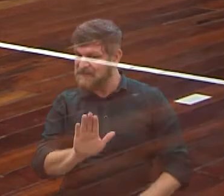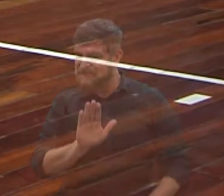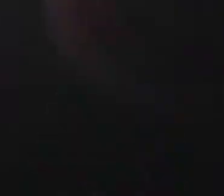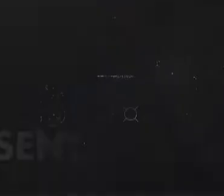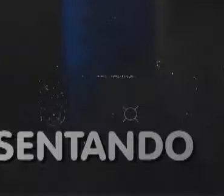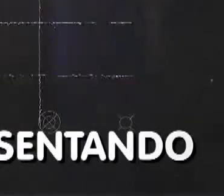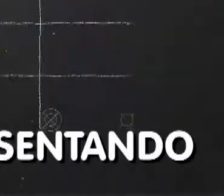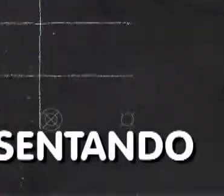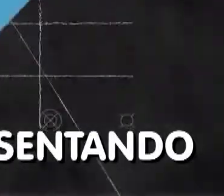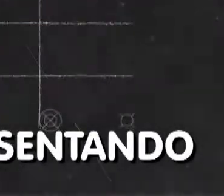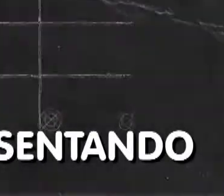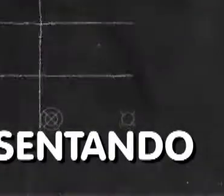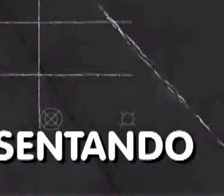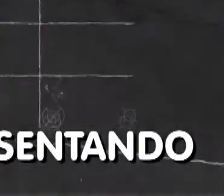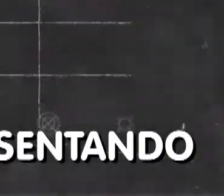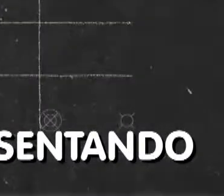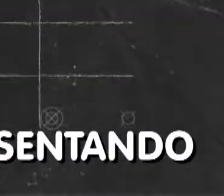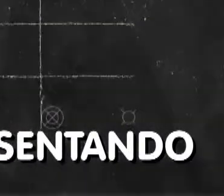daí.